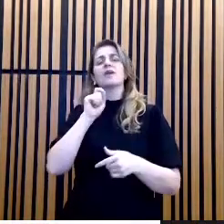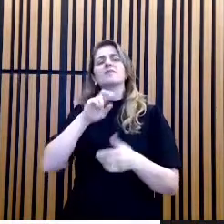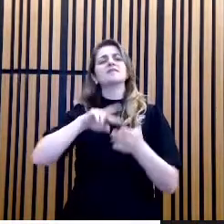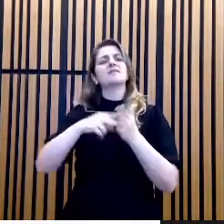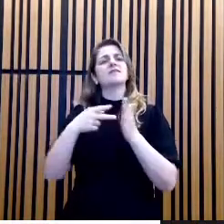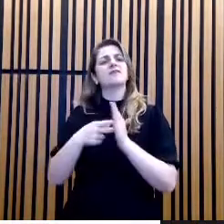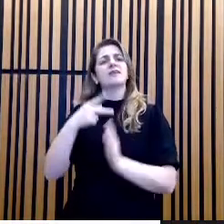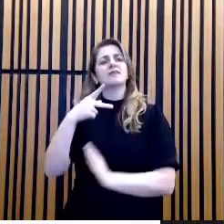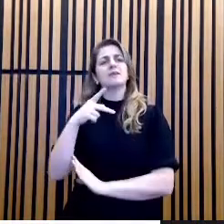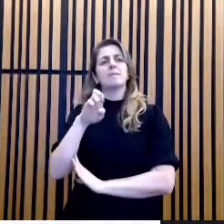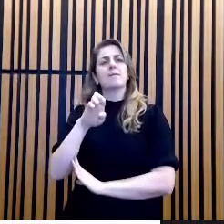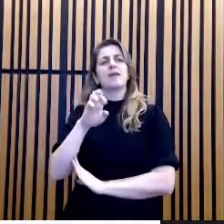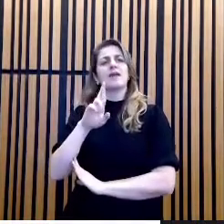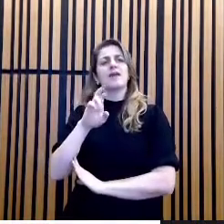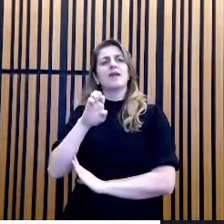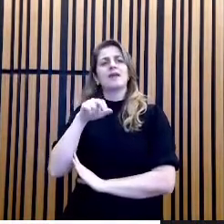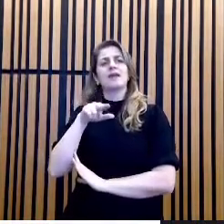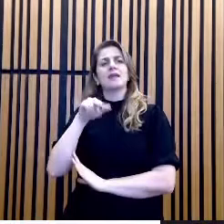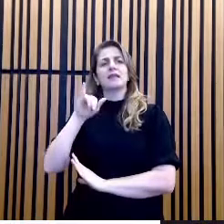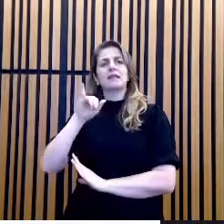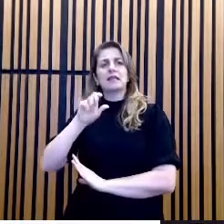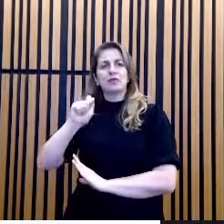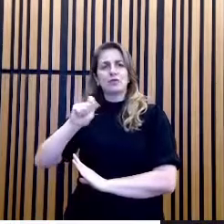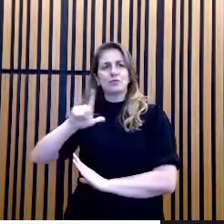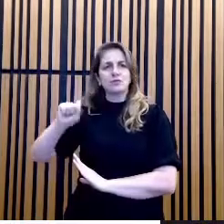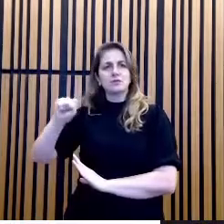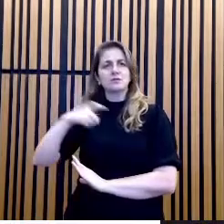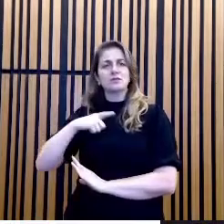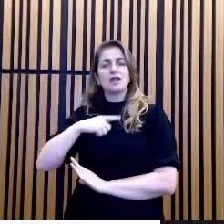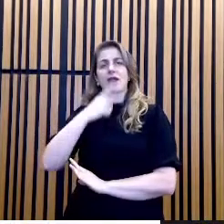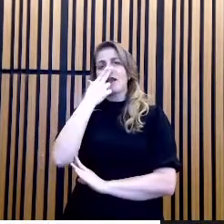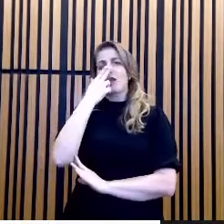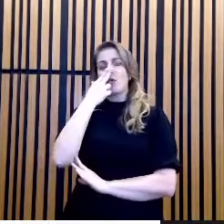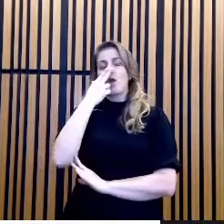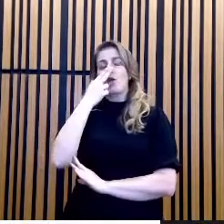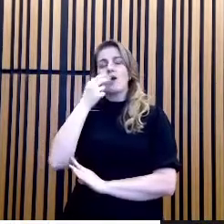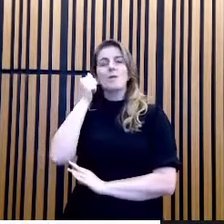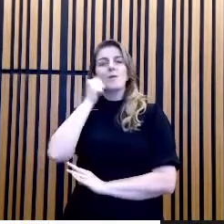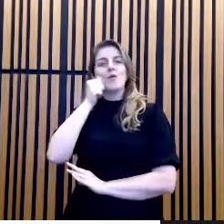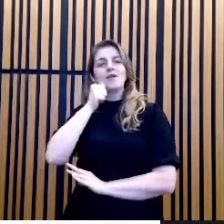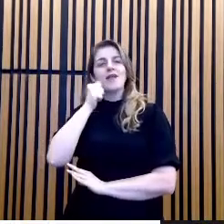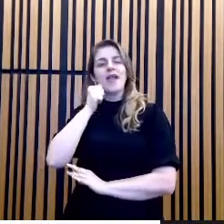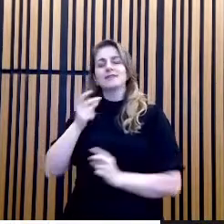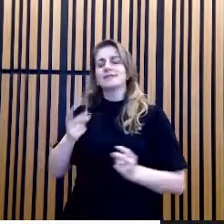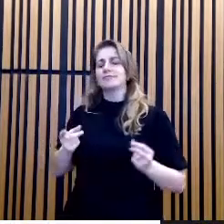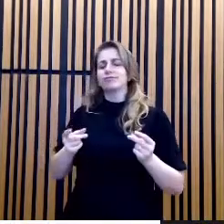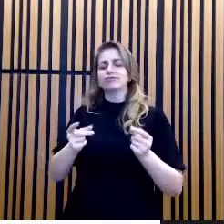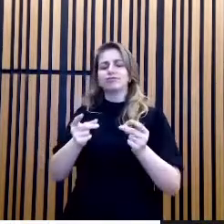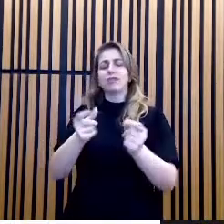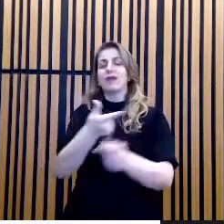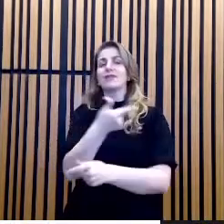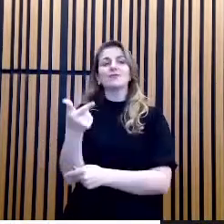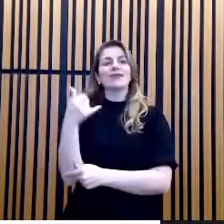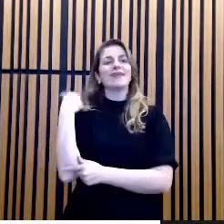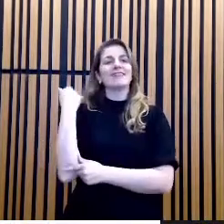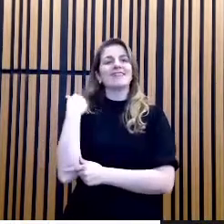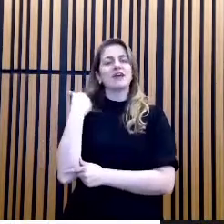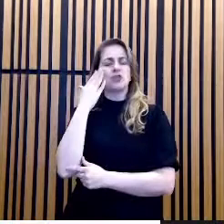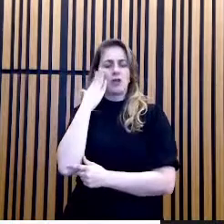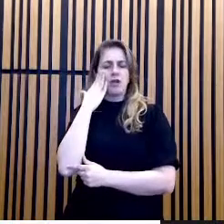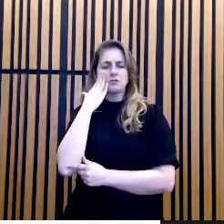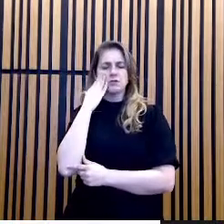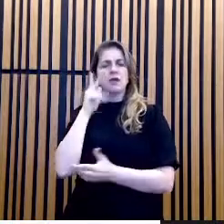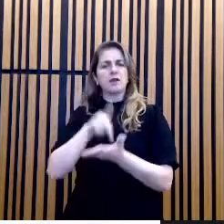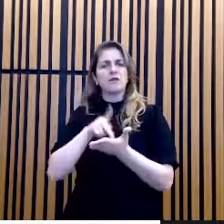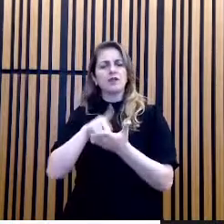perennials? Ageless generation. Algo como mulheres eternas ou sem idade. Elas sabem o que